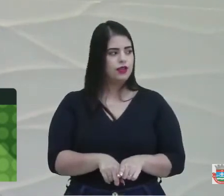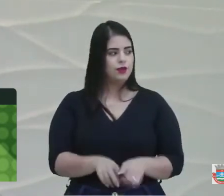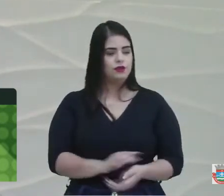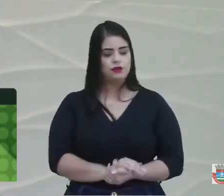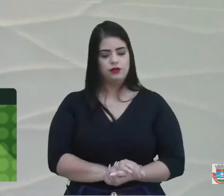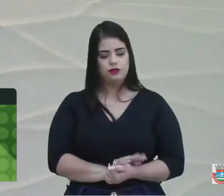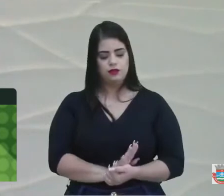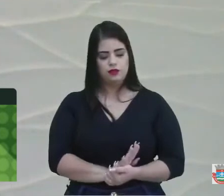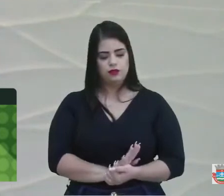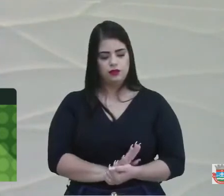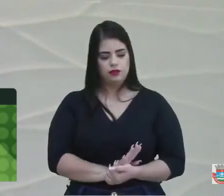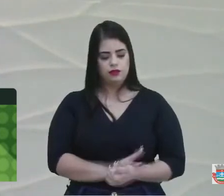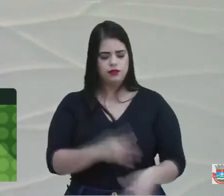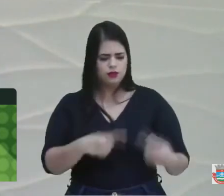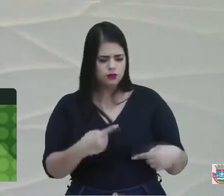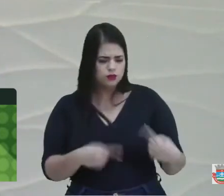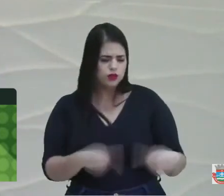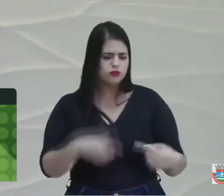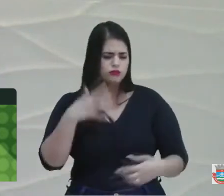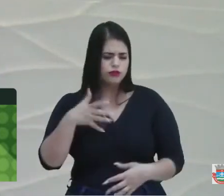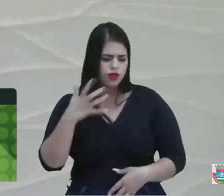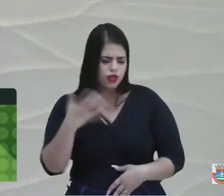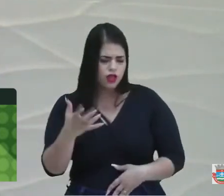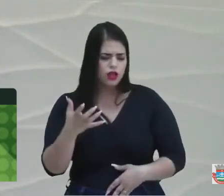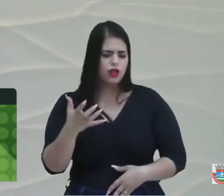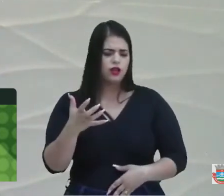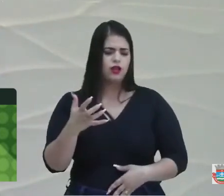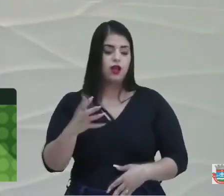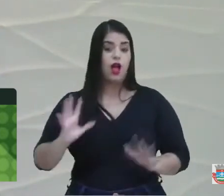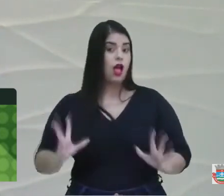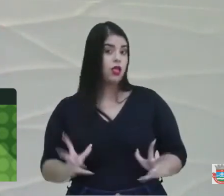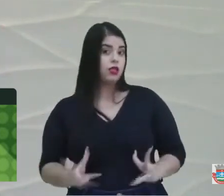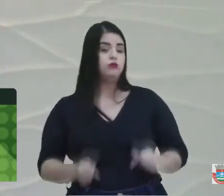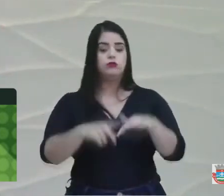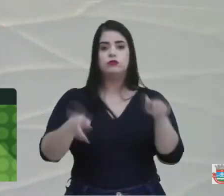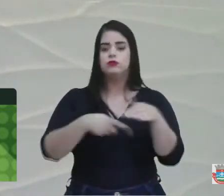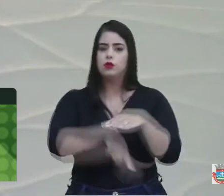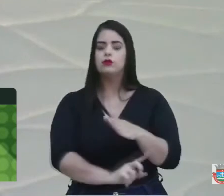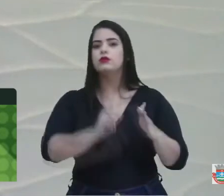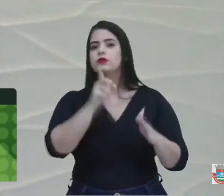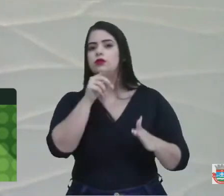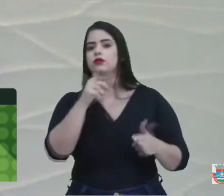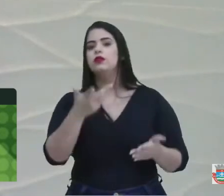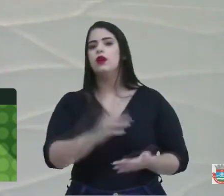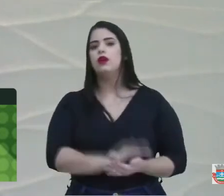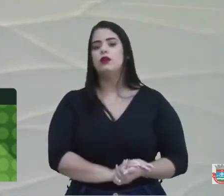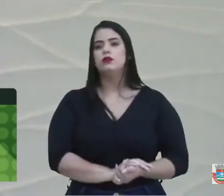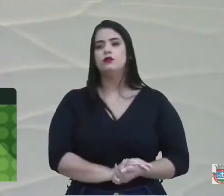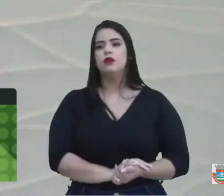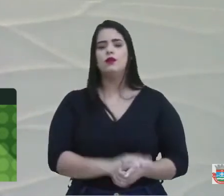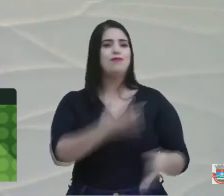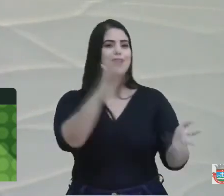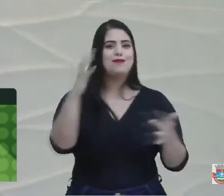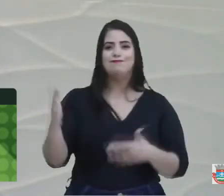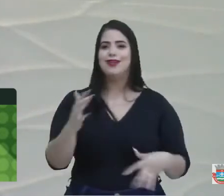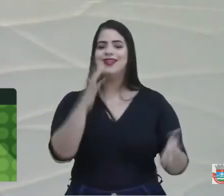a discussão e aí vou falar principalmente sobre as limpezas dos barreiros, né, que estão sendo realizadas. Quero parabenizar